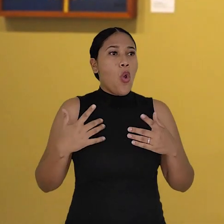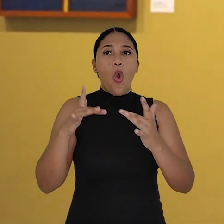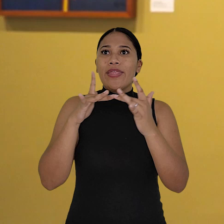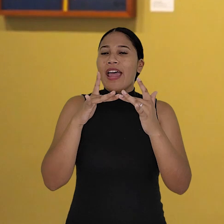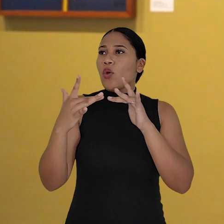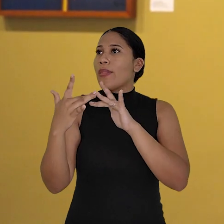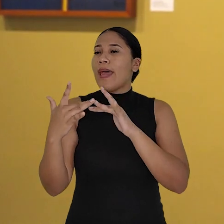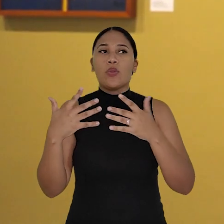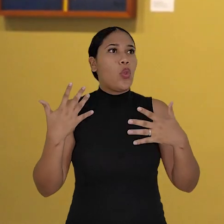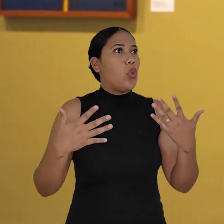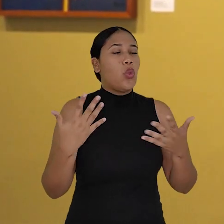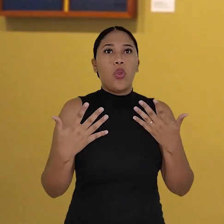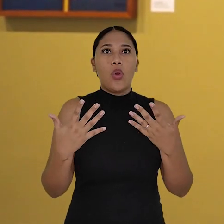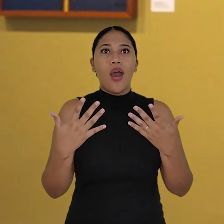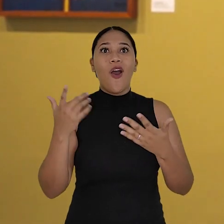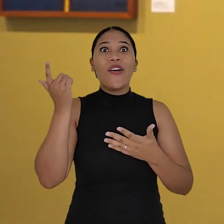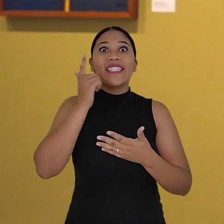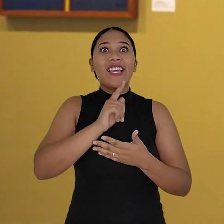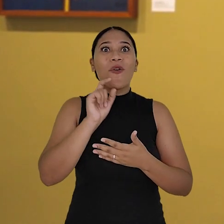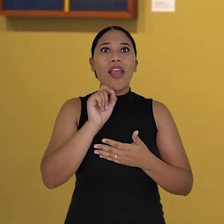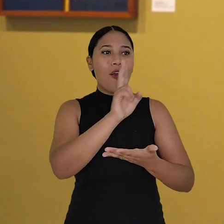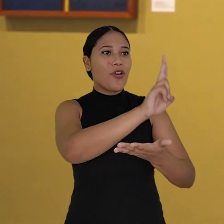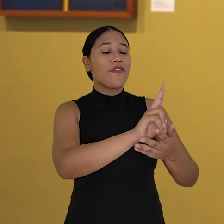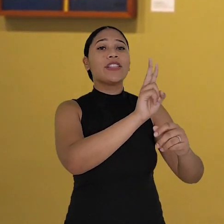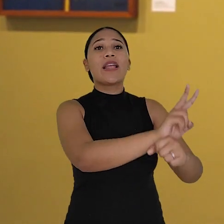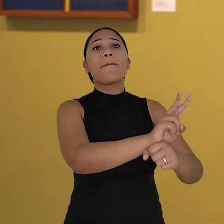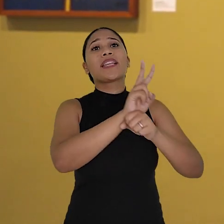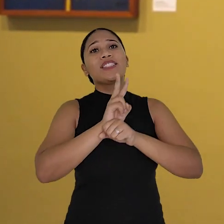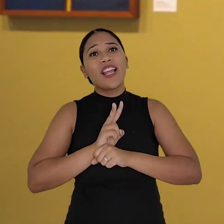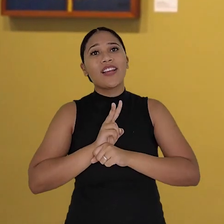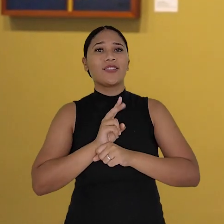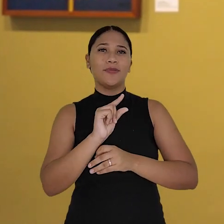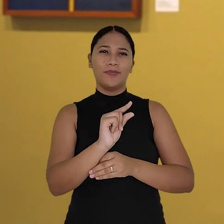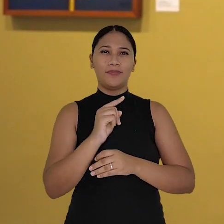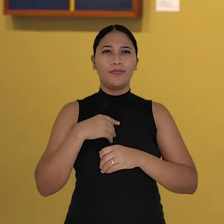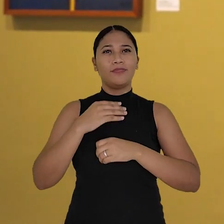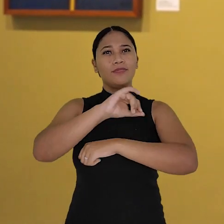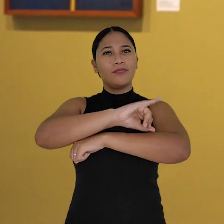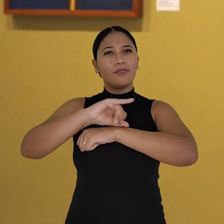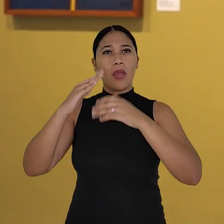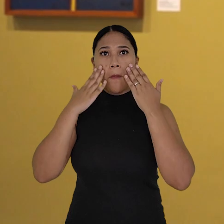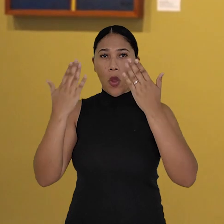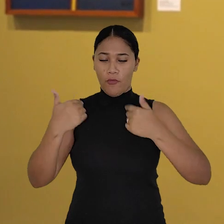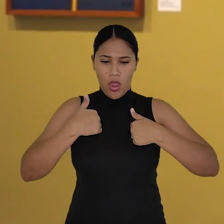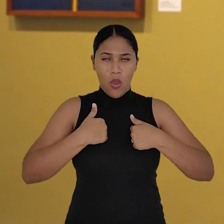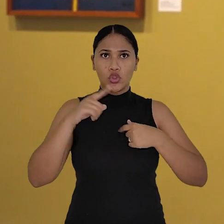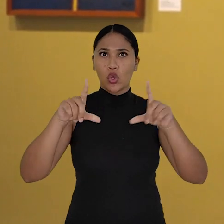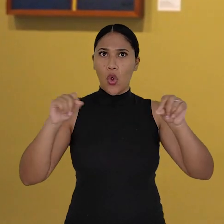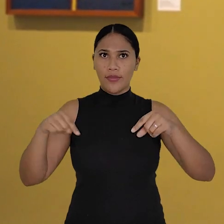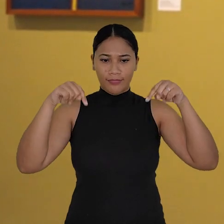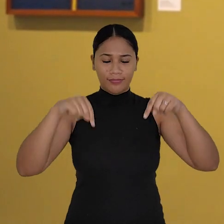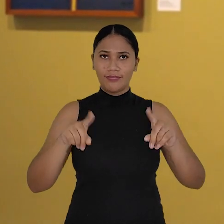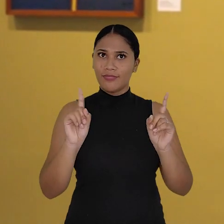com a universidade e a gente conseguiu que a universidade emprestasse as obras. Então não fui eu